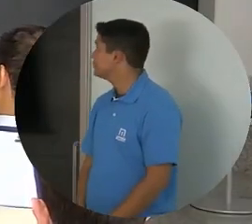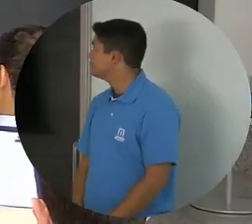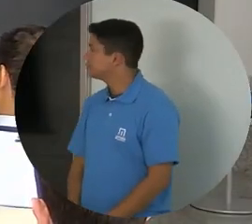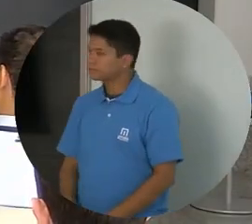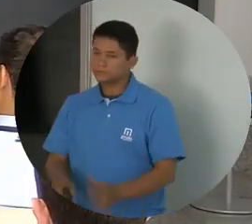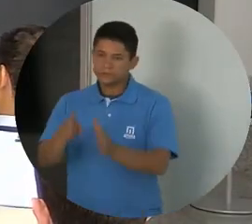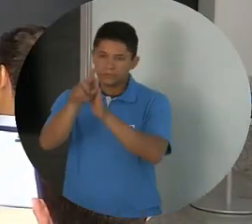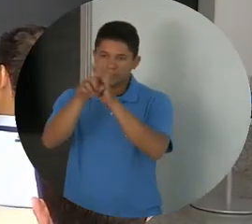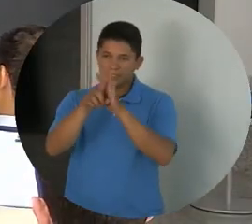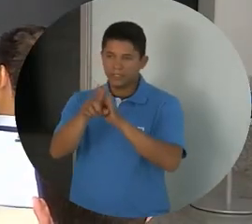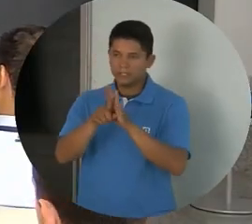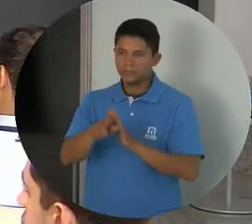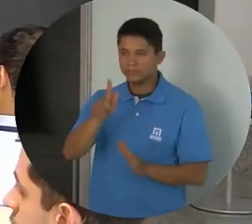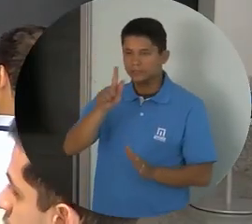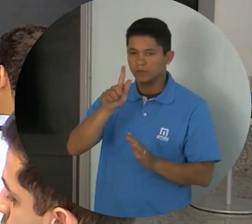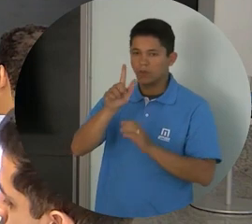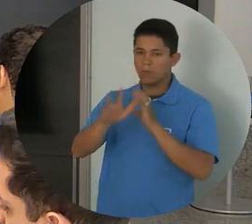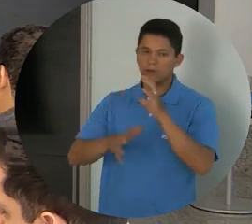Obrigado,